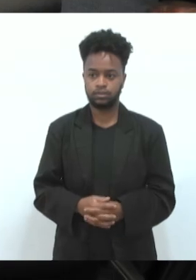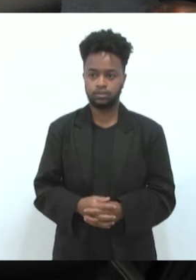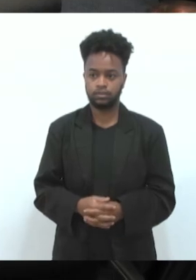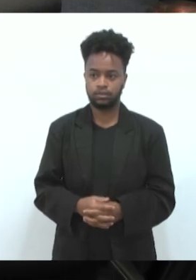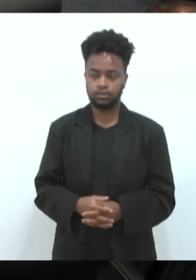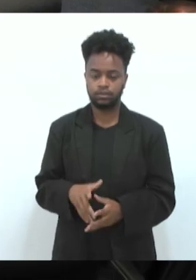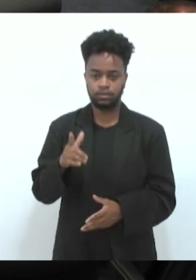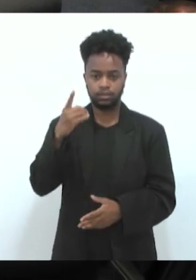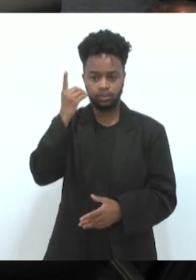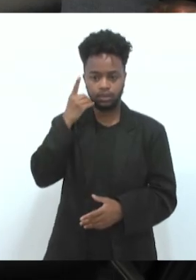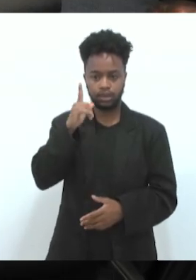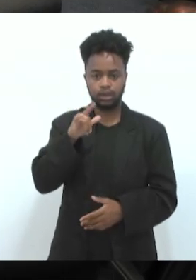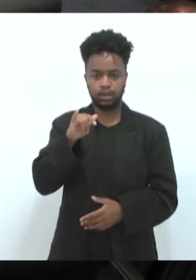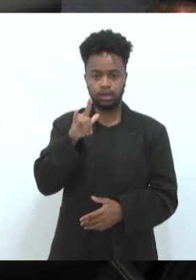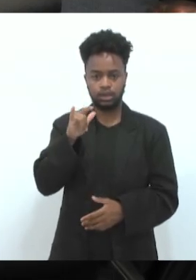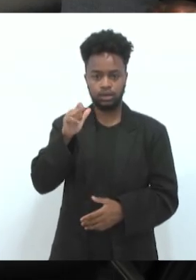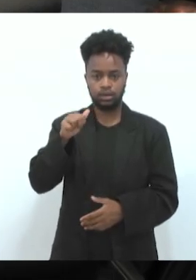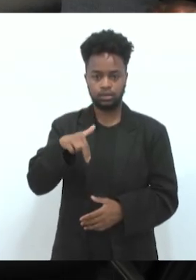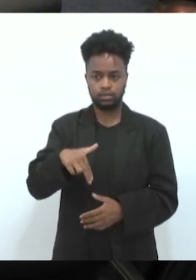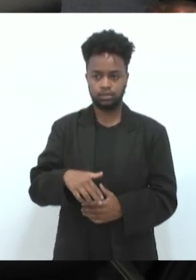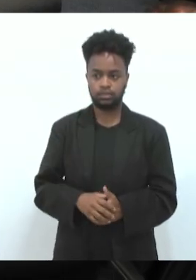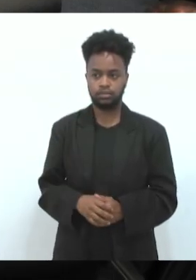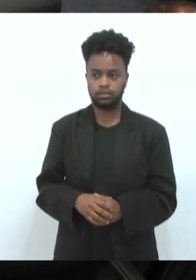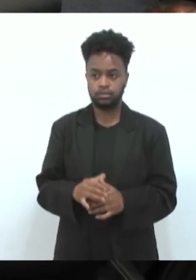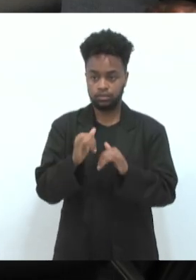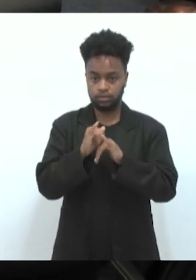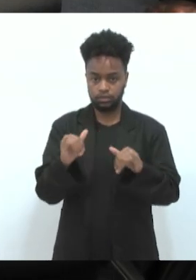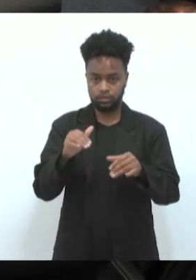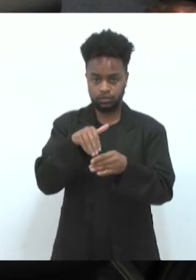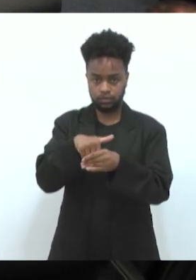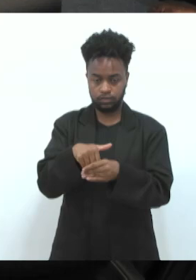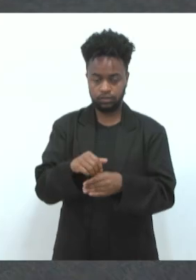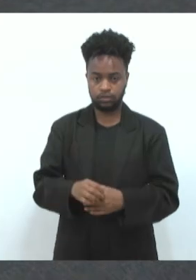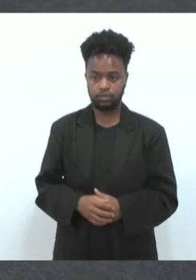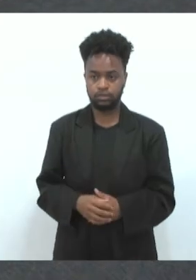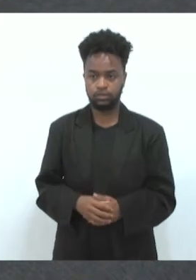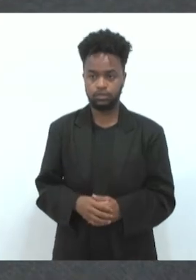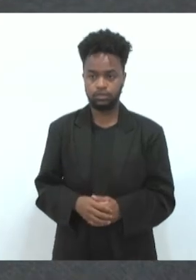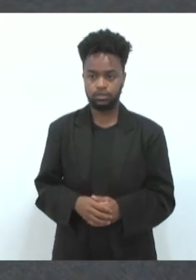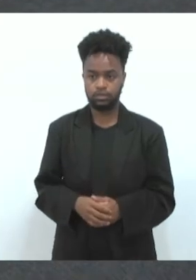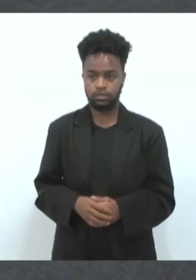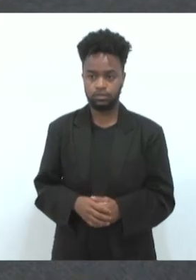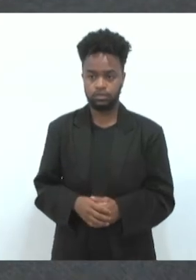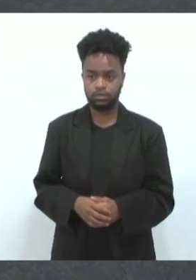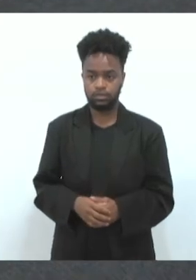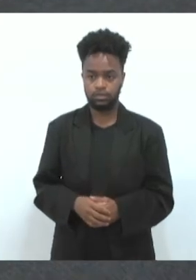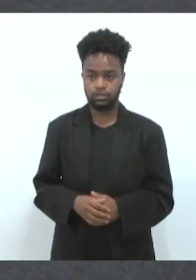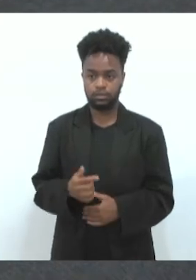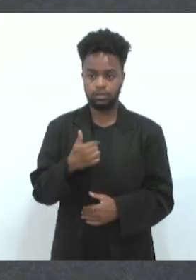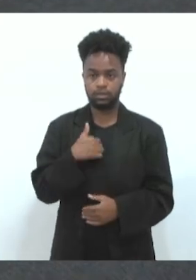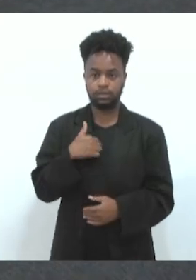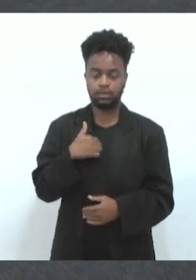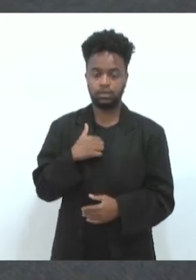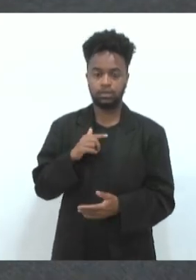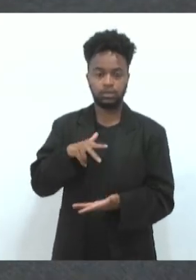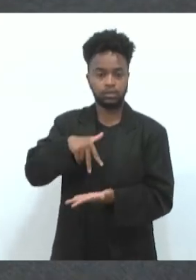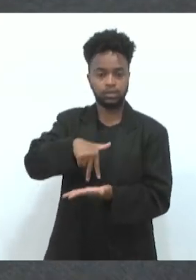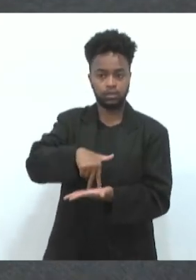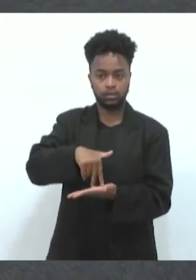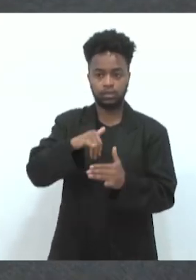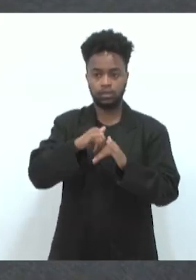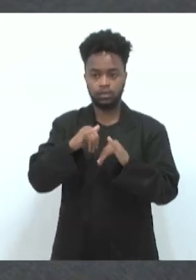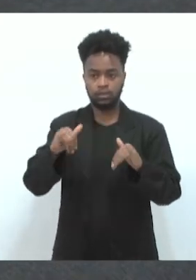Deputada Lília. Para a declaração de voto, presidente, eu estou aqui para parabenizar